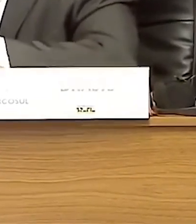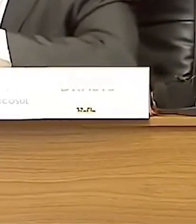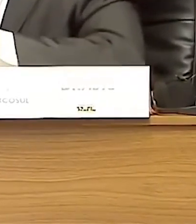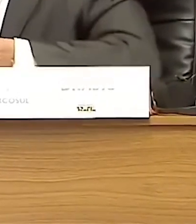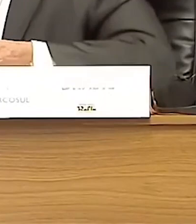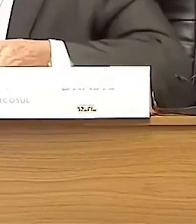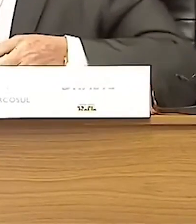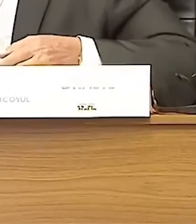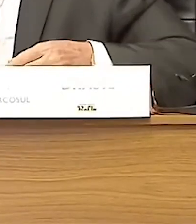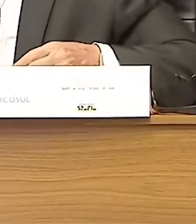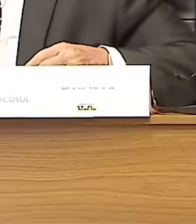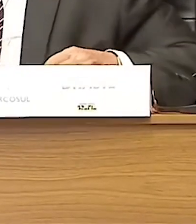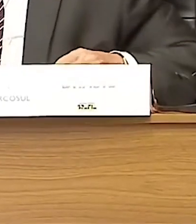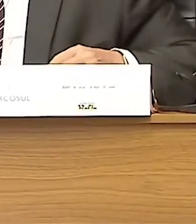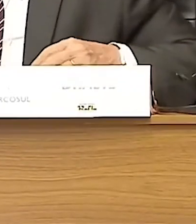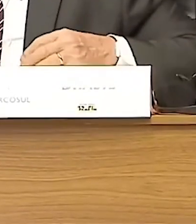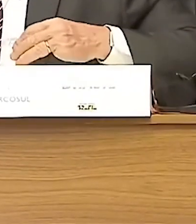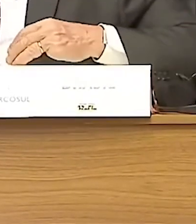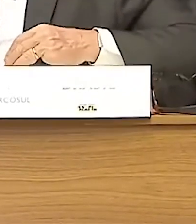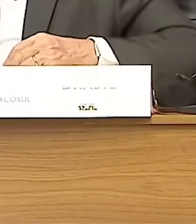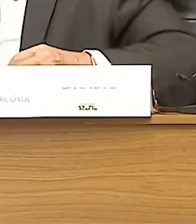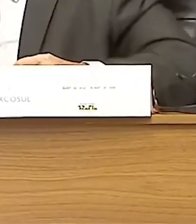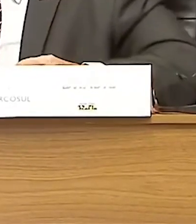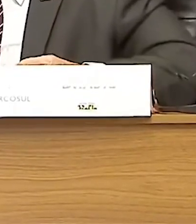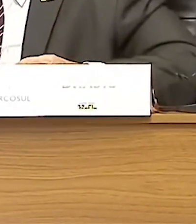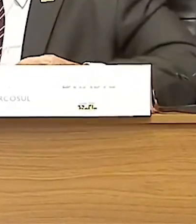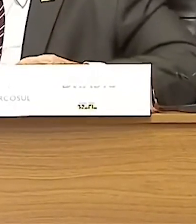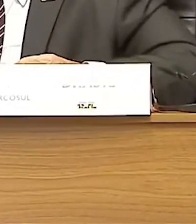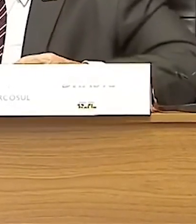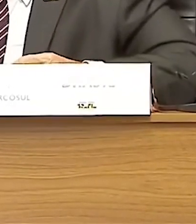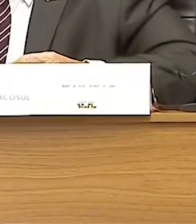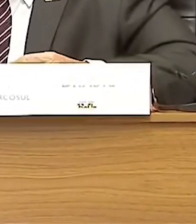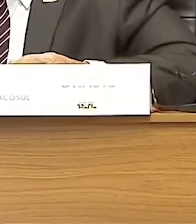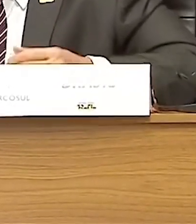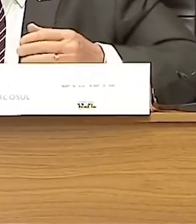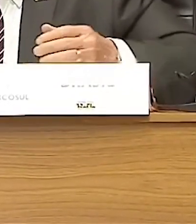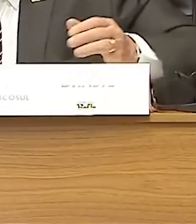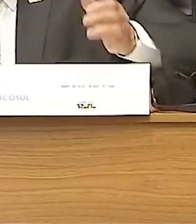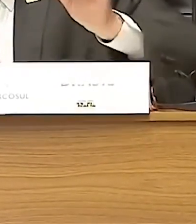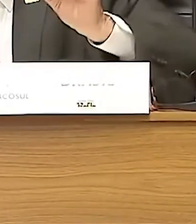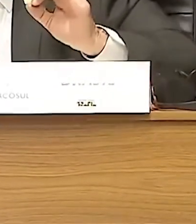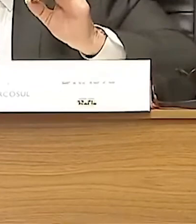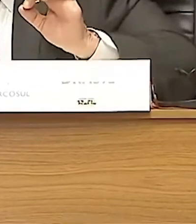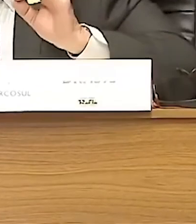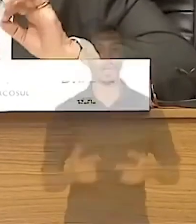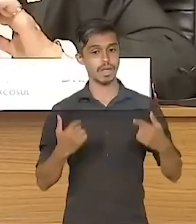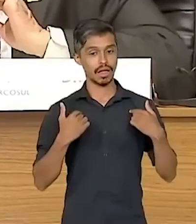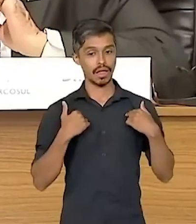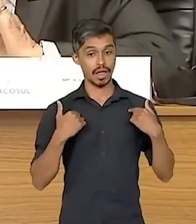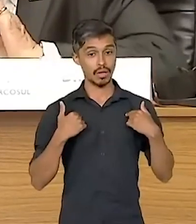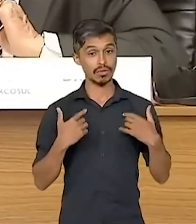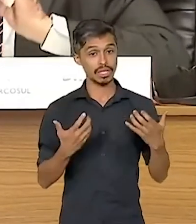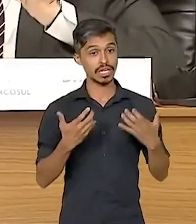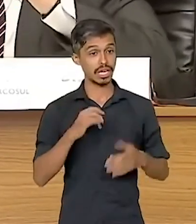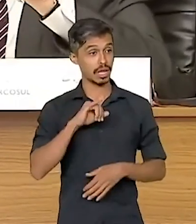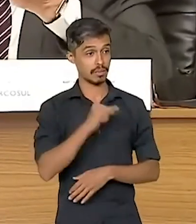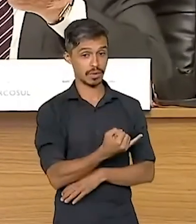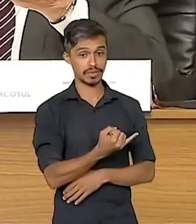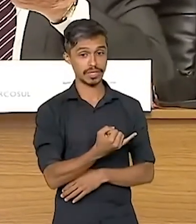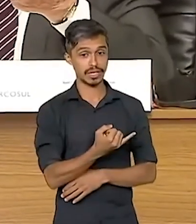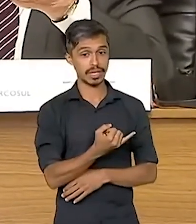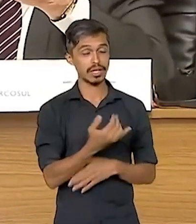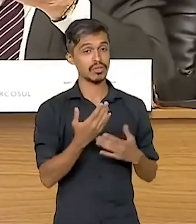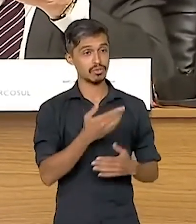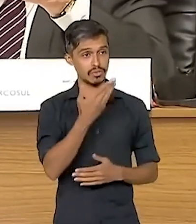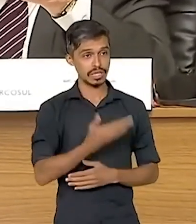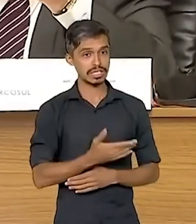sin ningún problema, creo que haya mejorado el diálogo. Yo quería solo aprovechar.